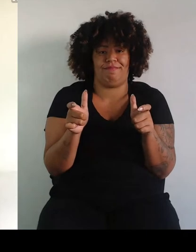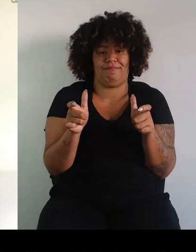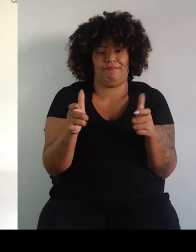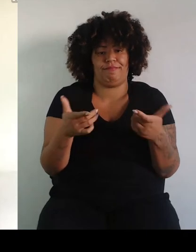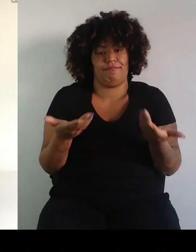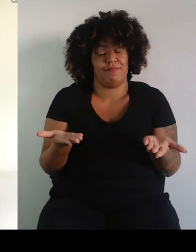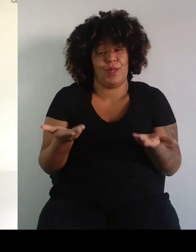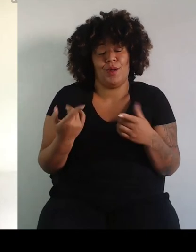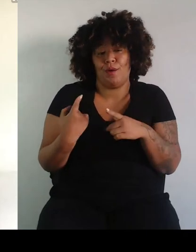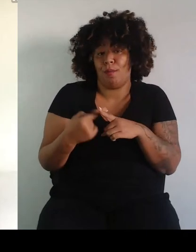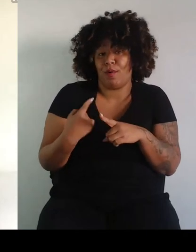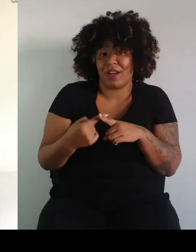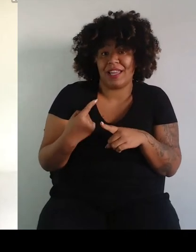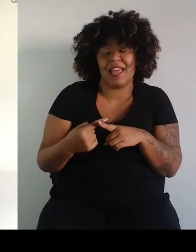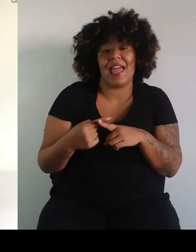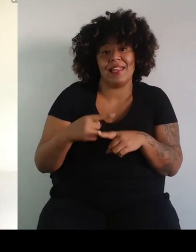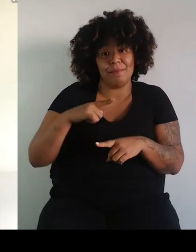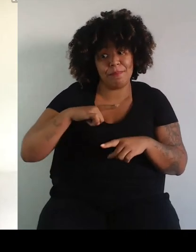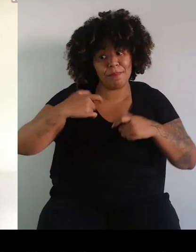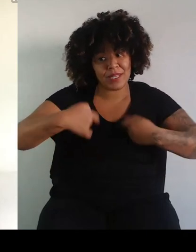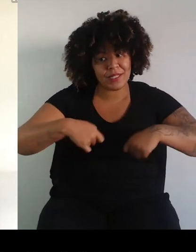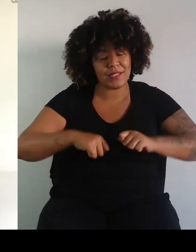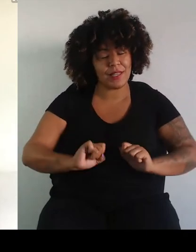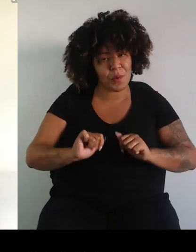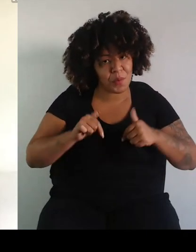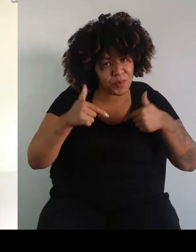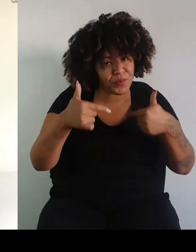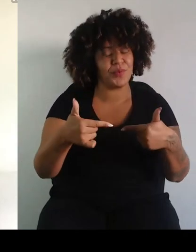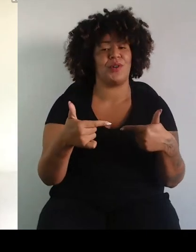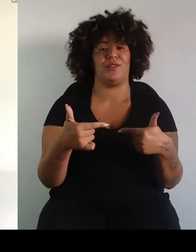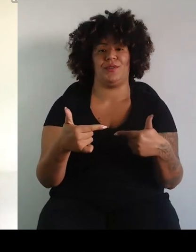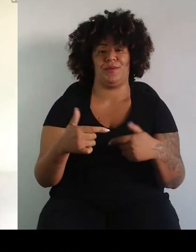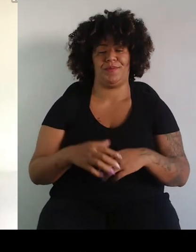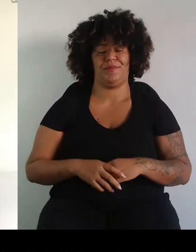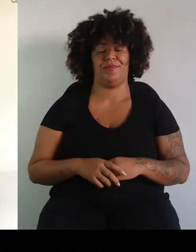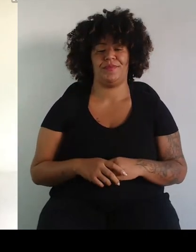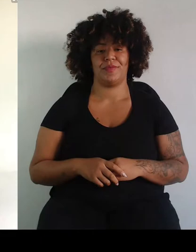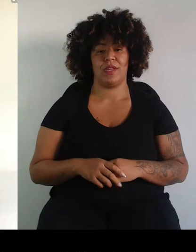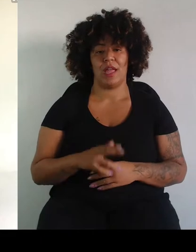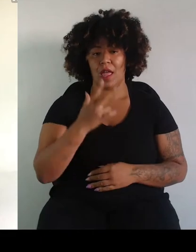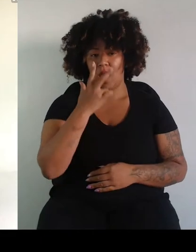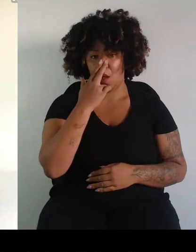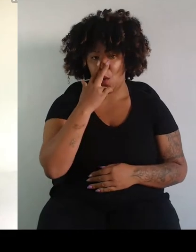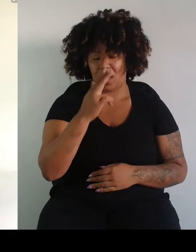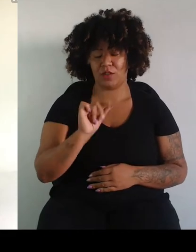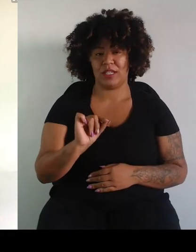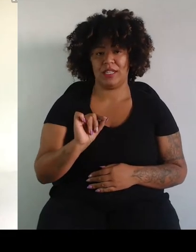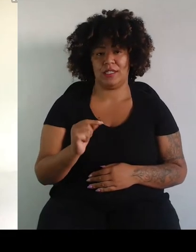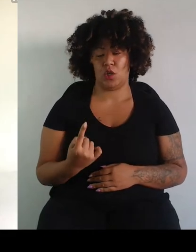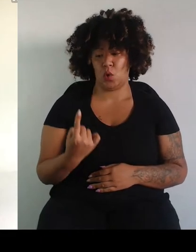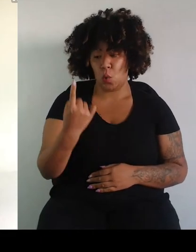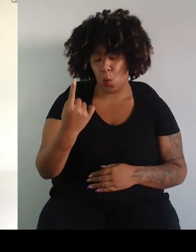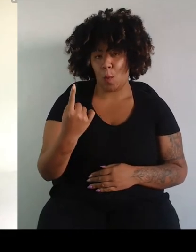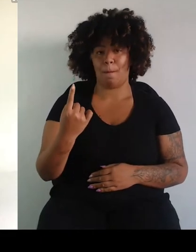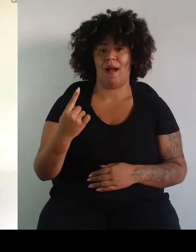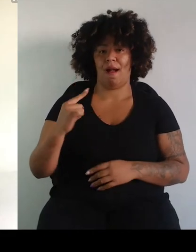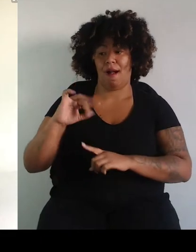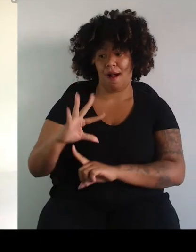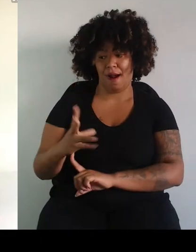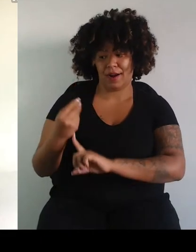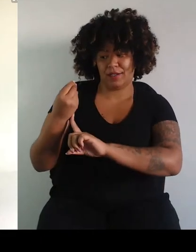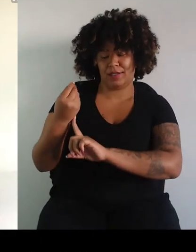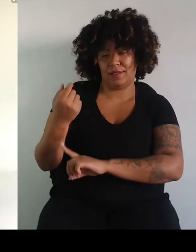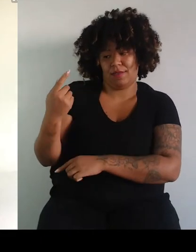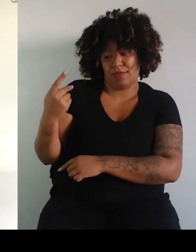realmente é um esforço muito grande mas eu acho que se uma obra de bacon dessas que